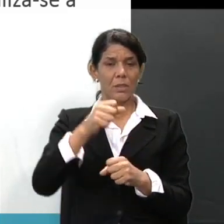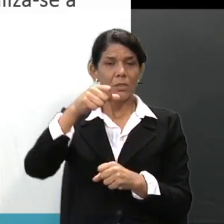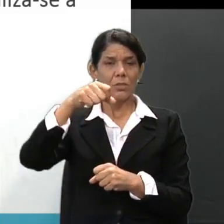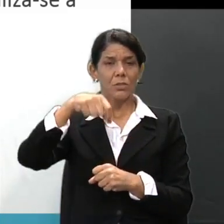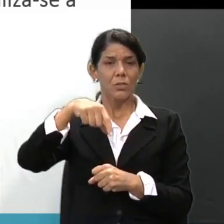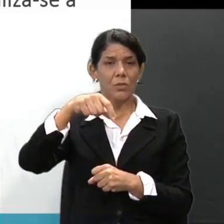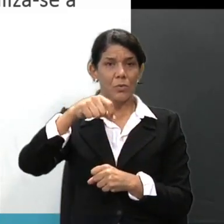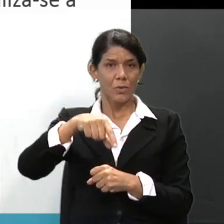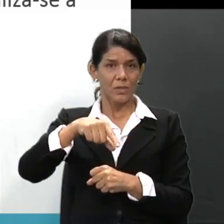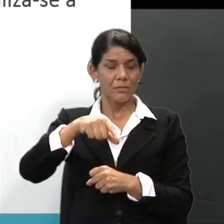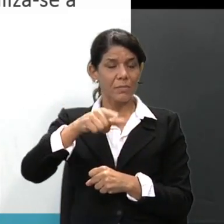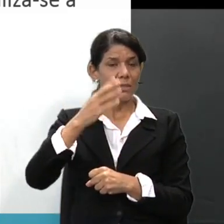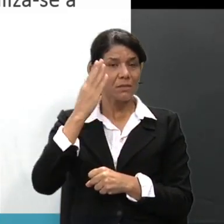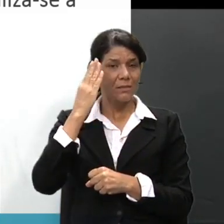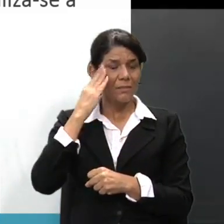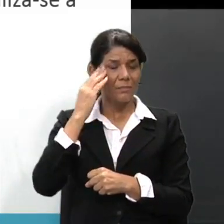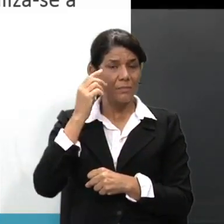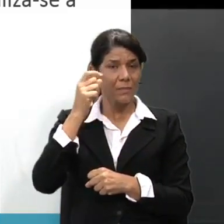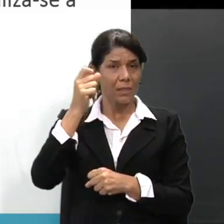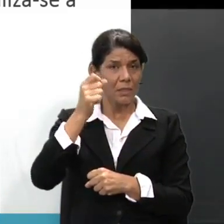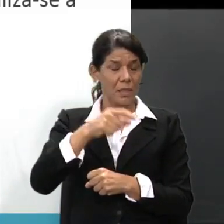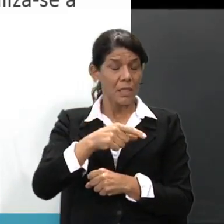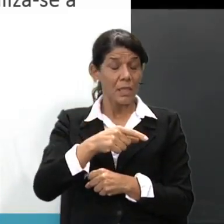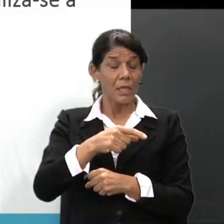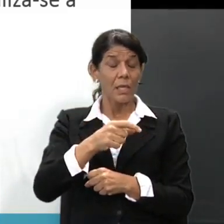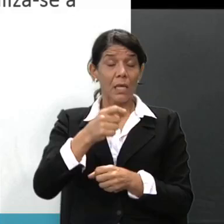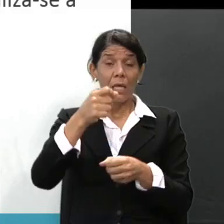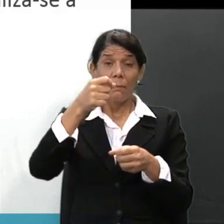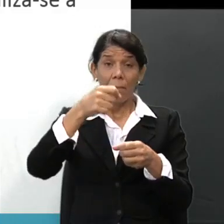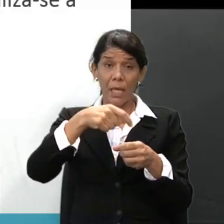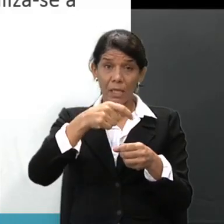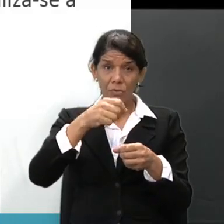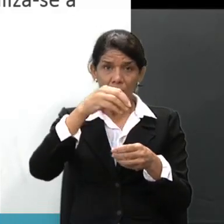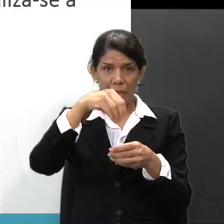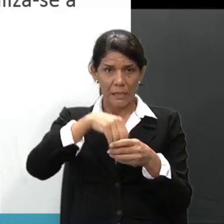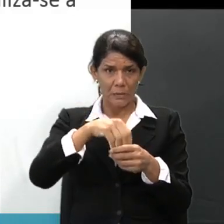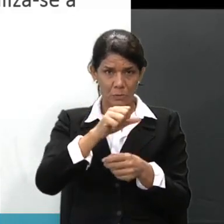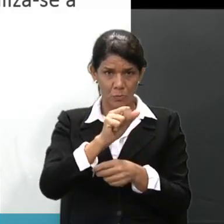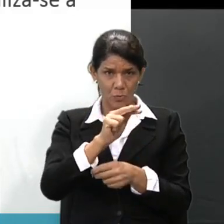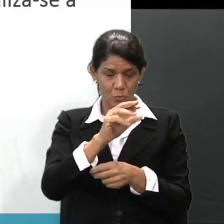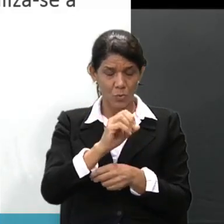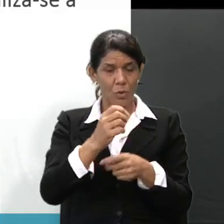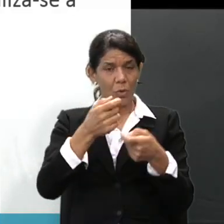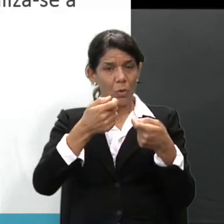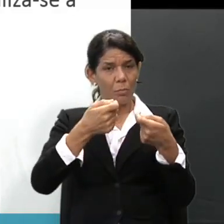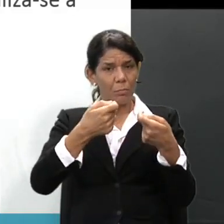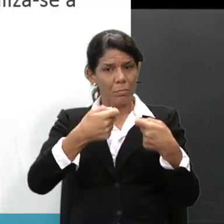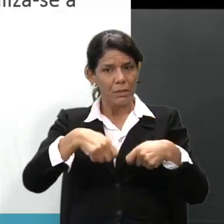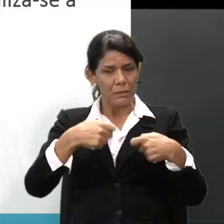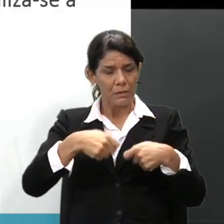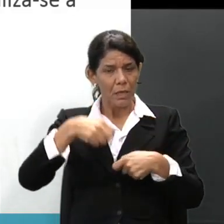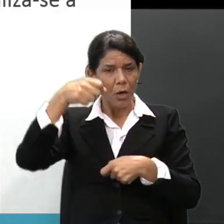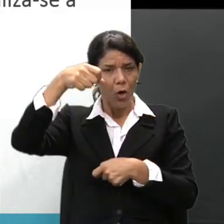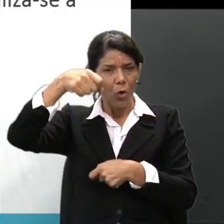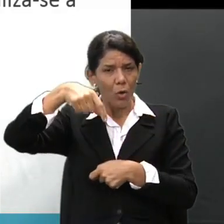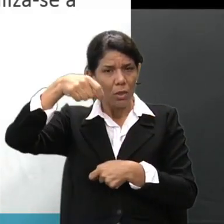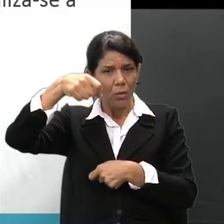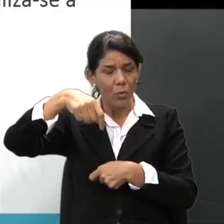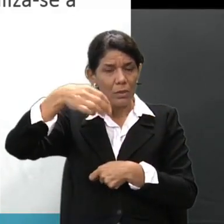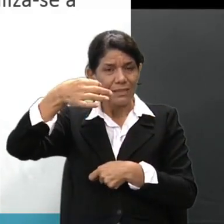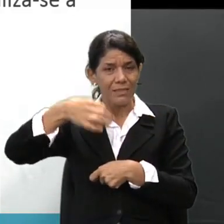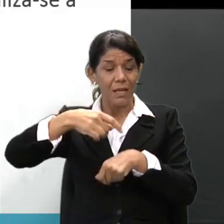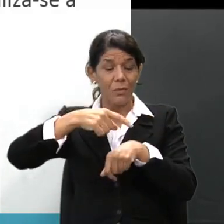administrar medicamentos em soro ou determinadas soluções que necessitem de um gotejamento correto e um